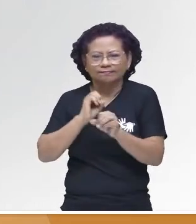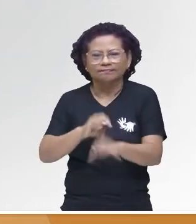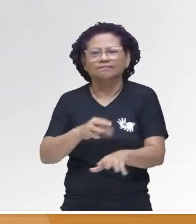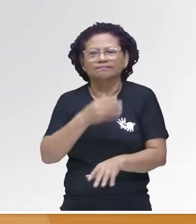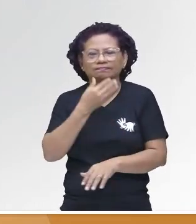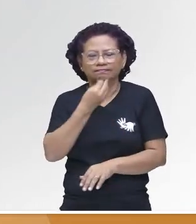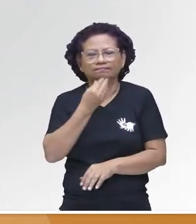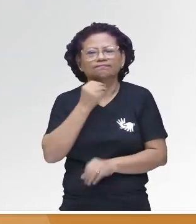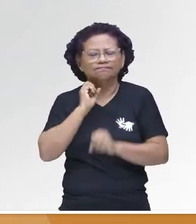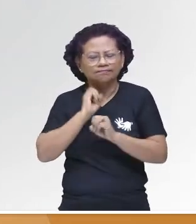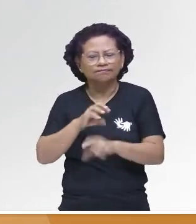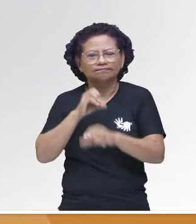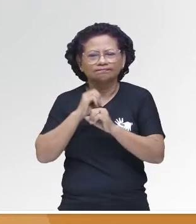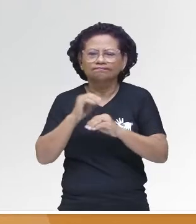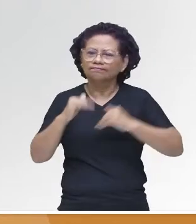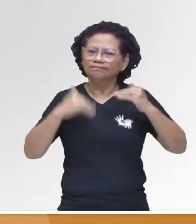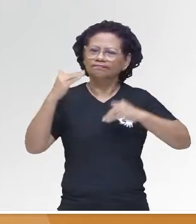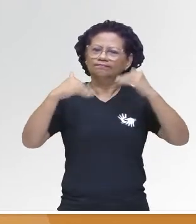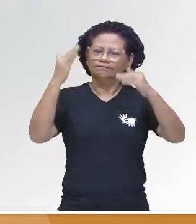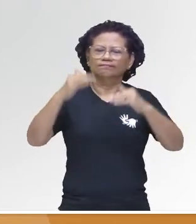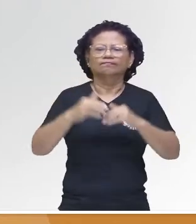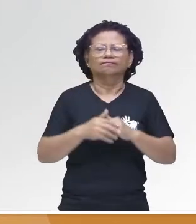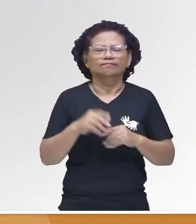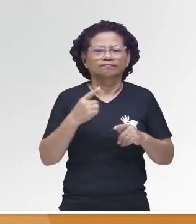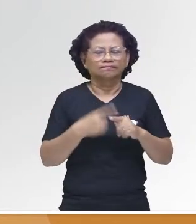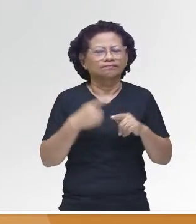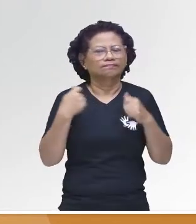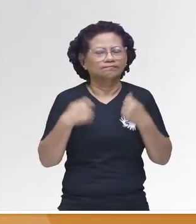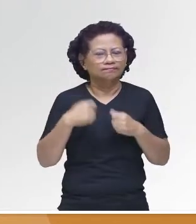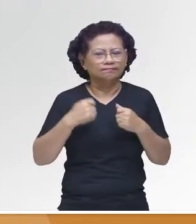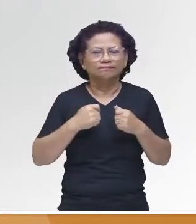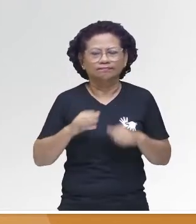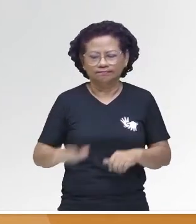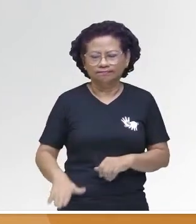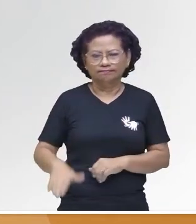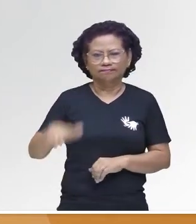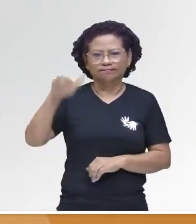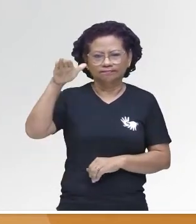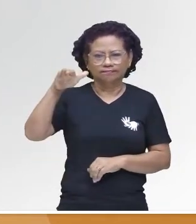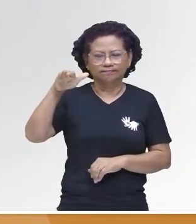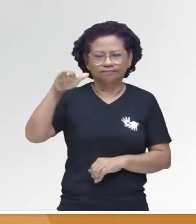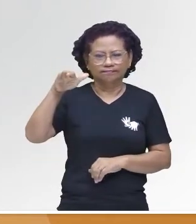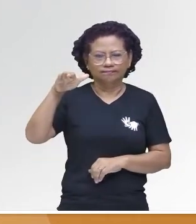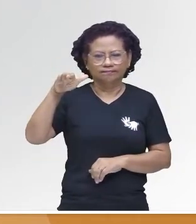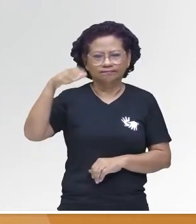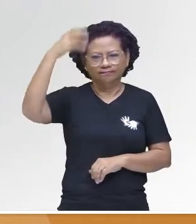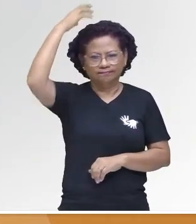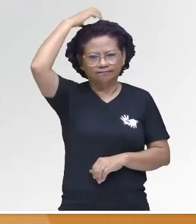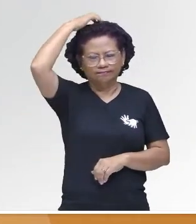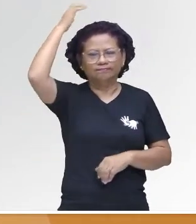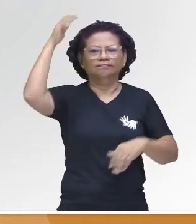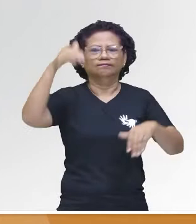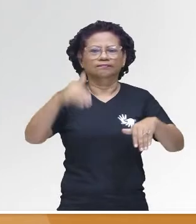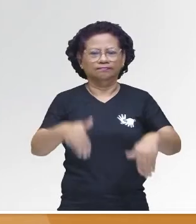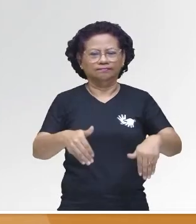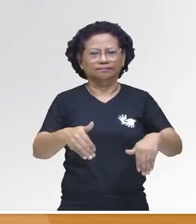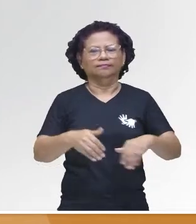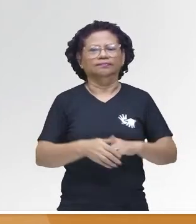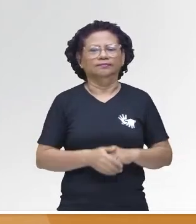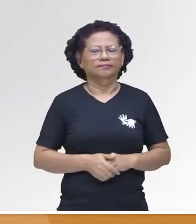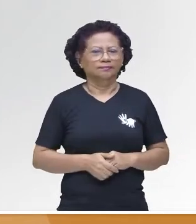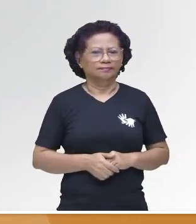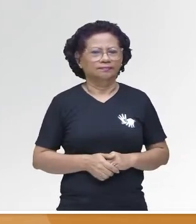são outras pessoas. E ele apenas está usufruindo de ser um jovem imperador